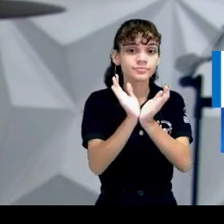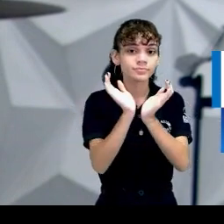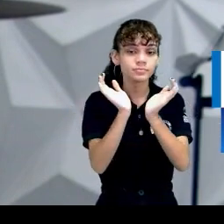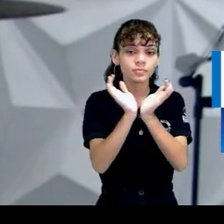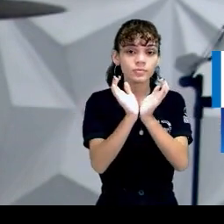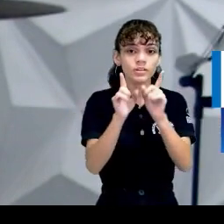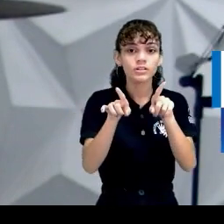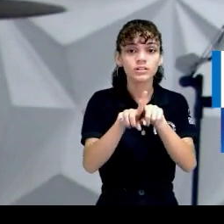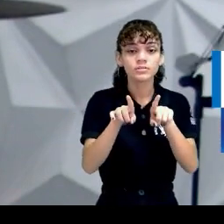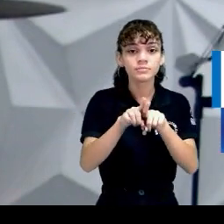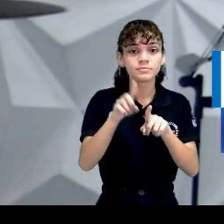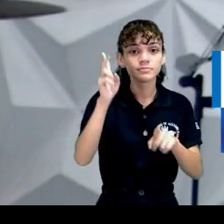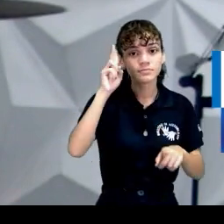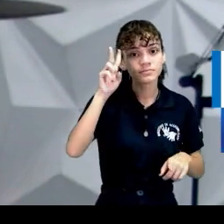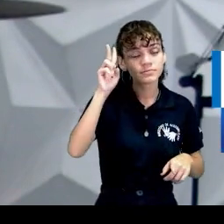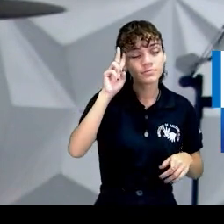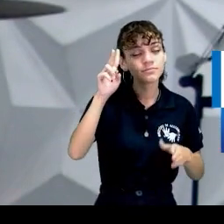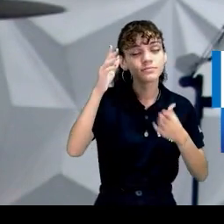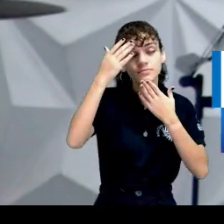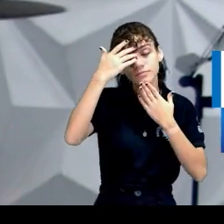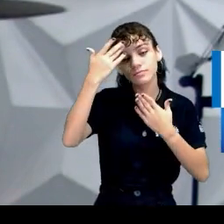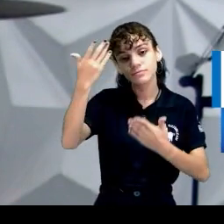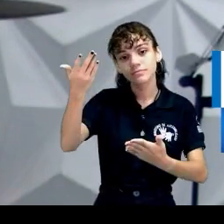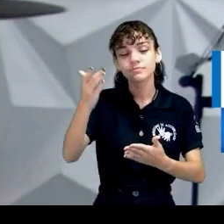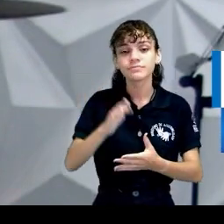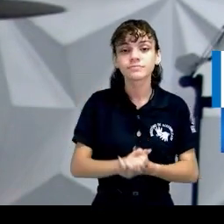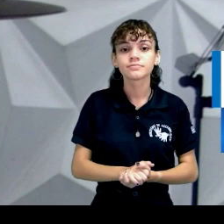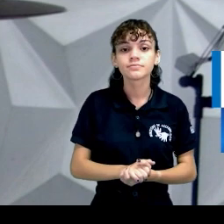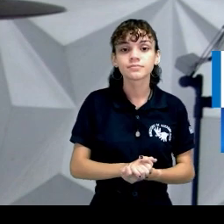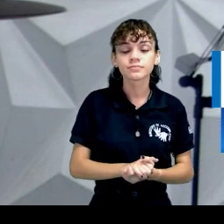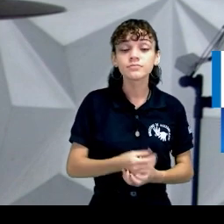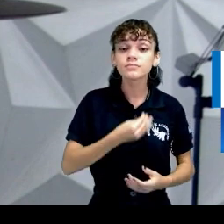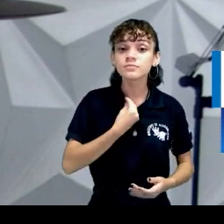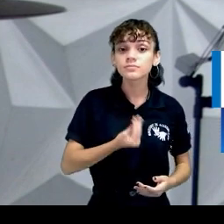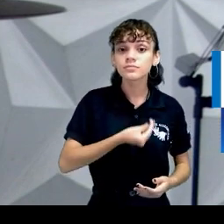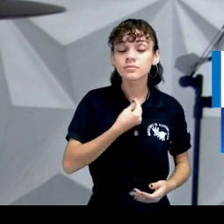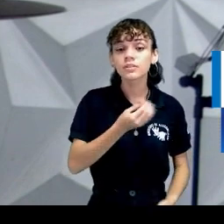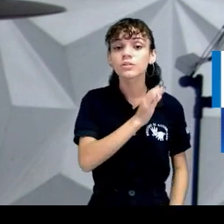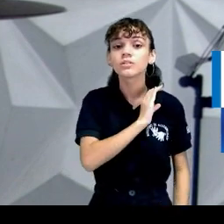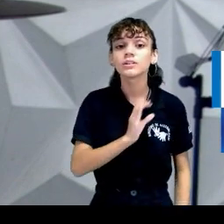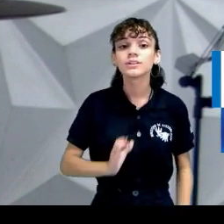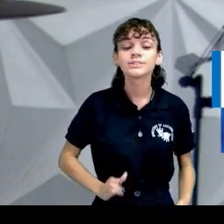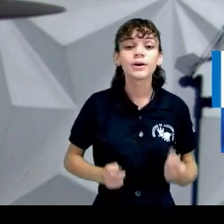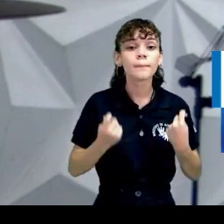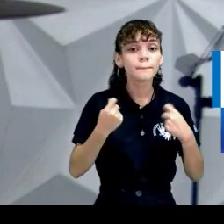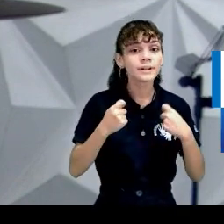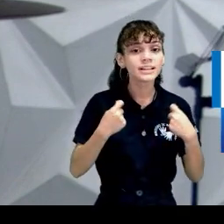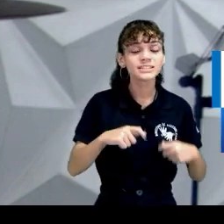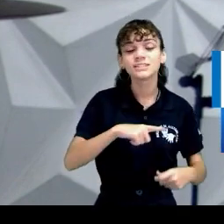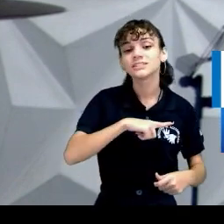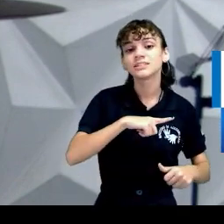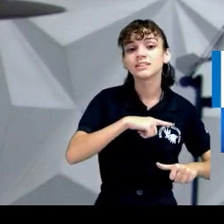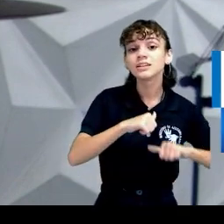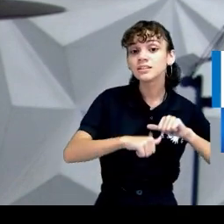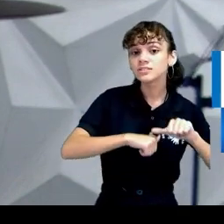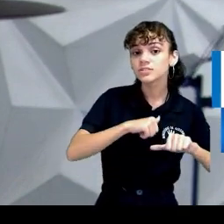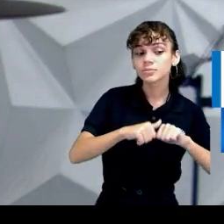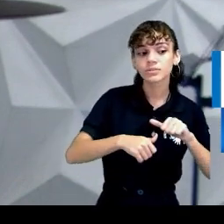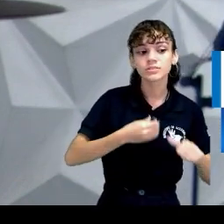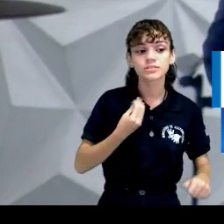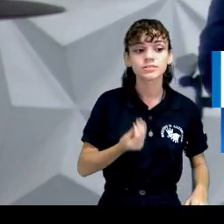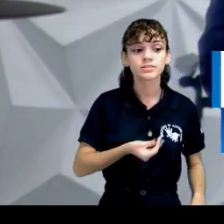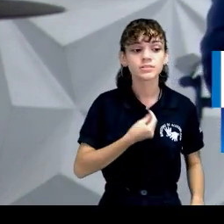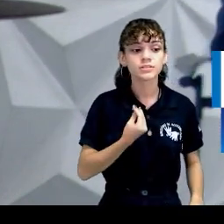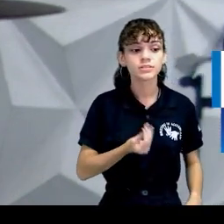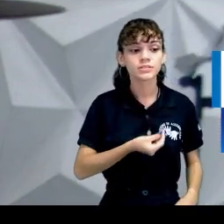isso, a transformação de vida, mas também uma experiência contínua de um coração grato. Eu